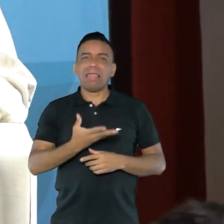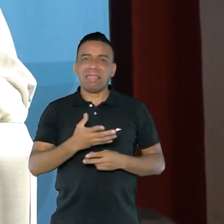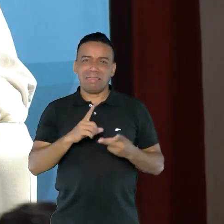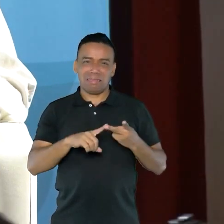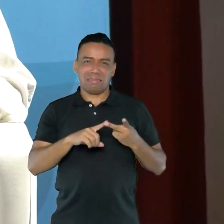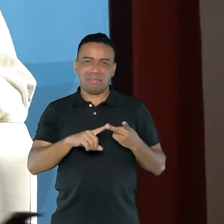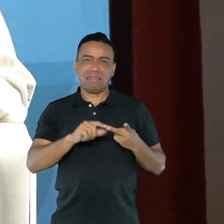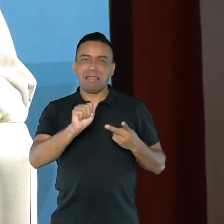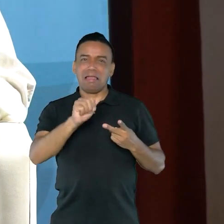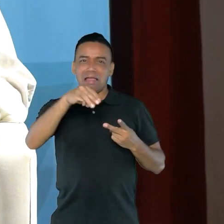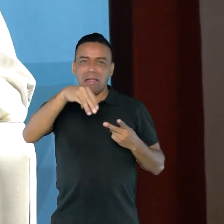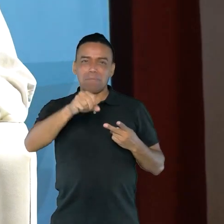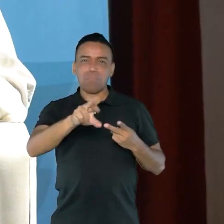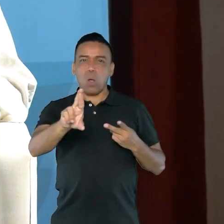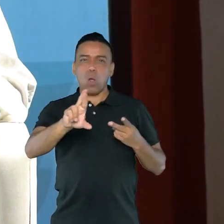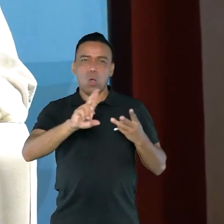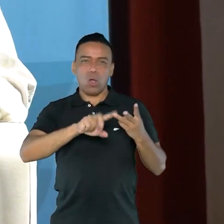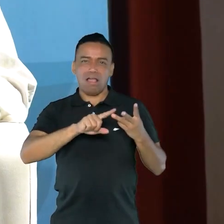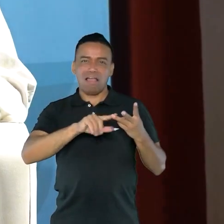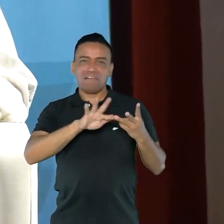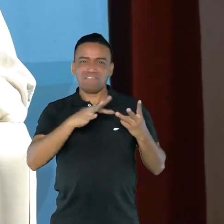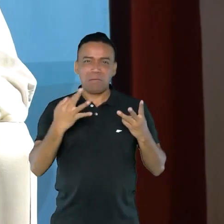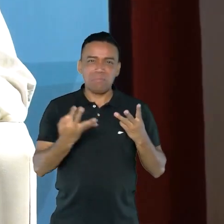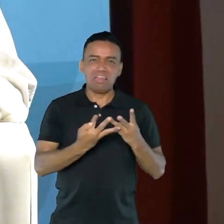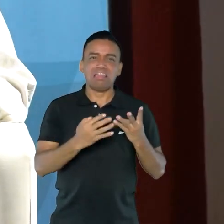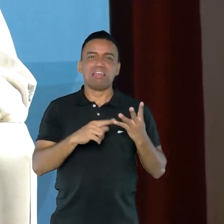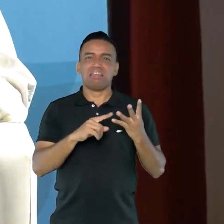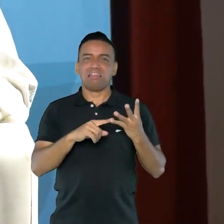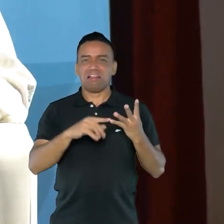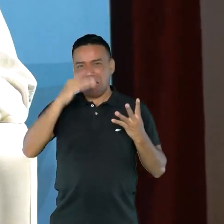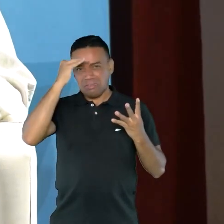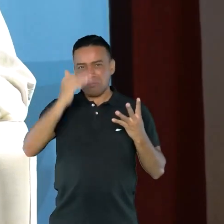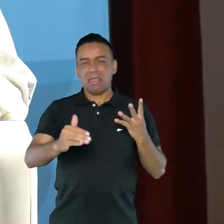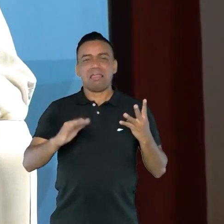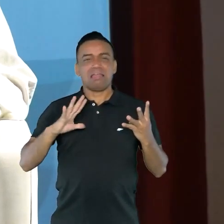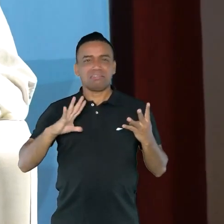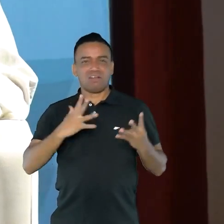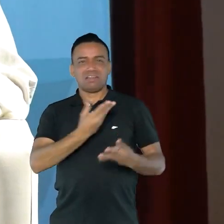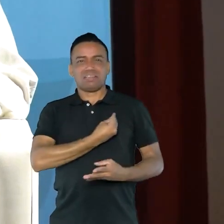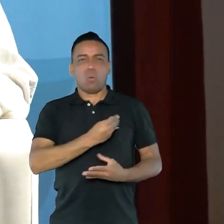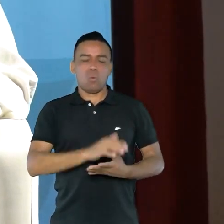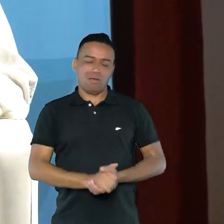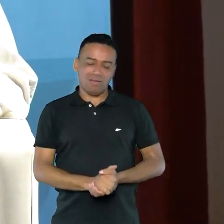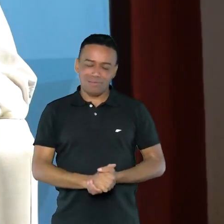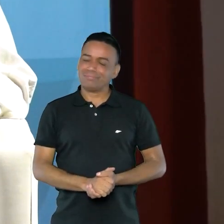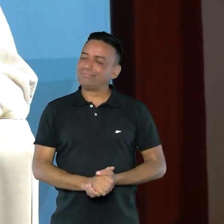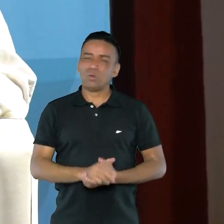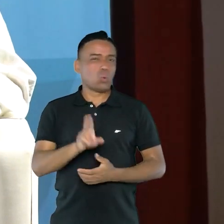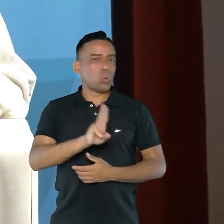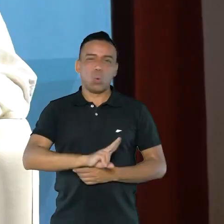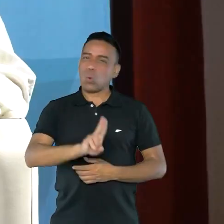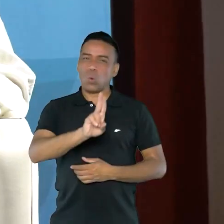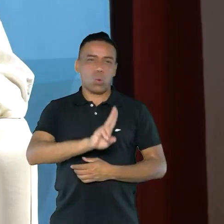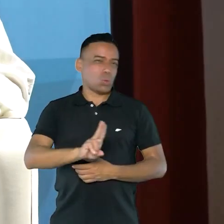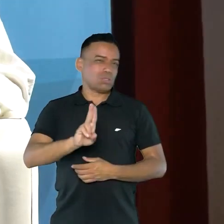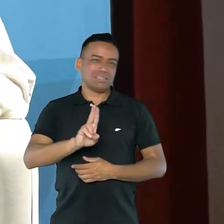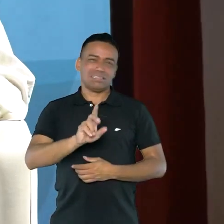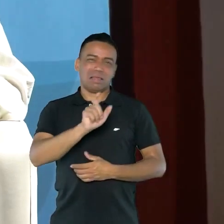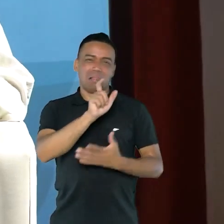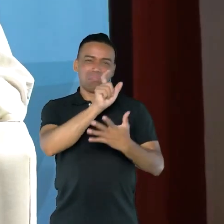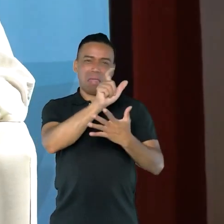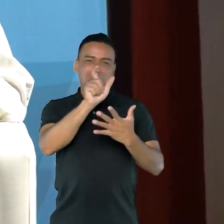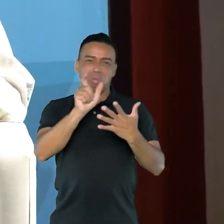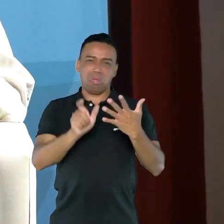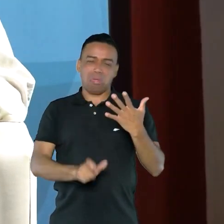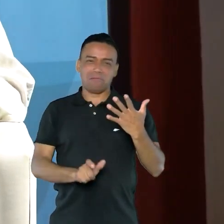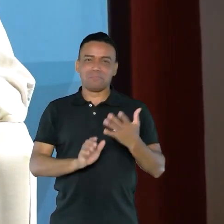do respeito, da família, da salvação. Então, a gente escuta, por exemplo, uma frase misógina, né? Que é